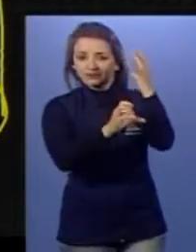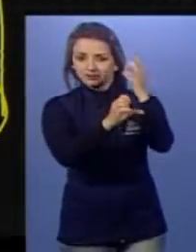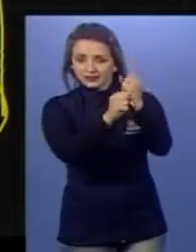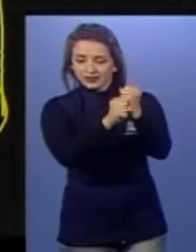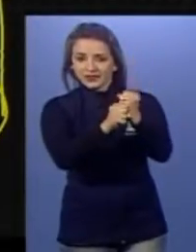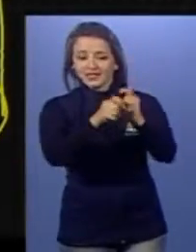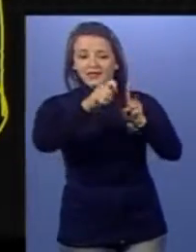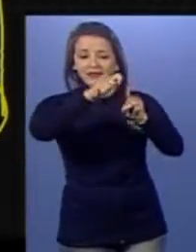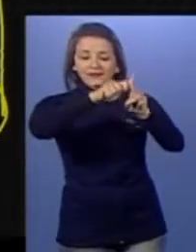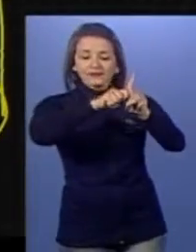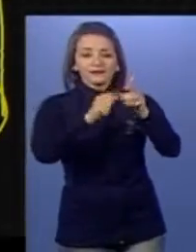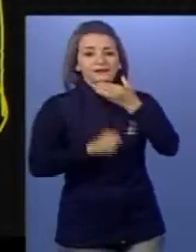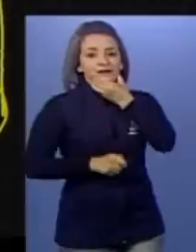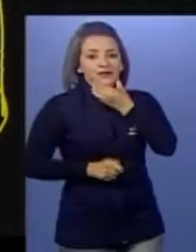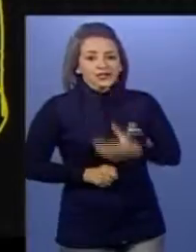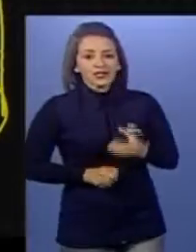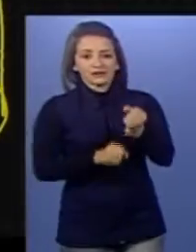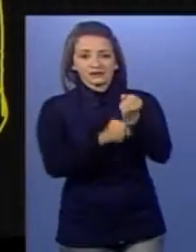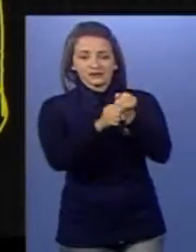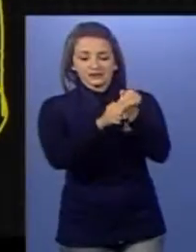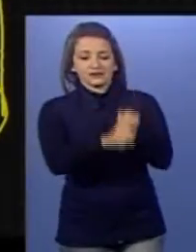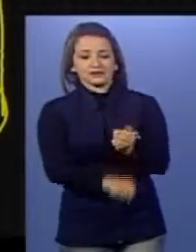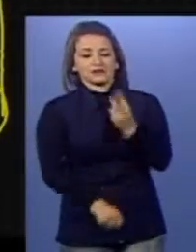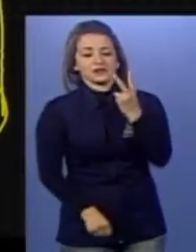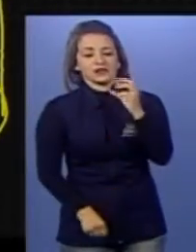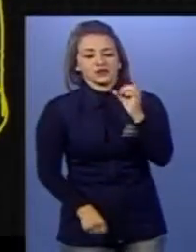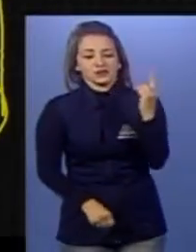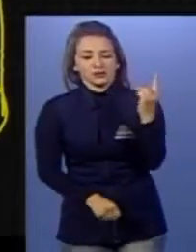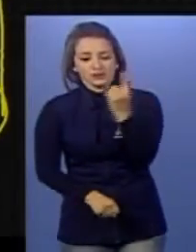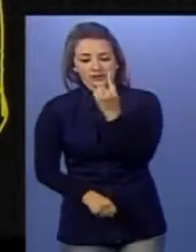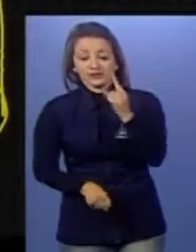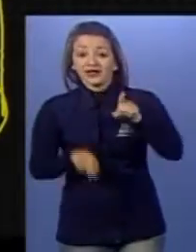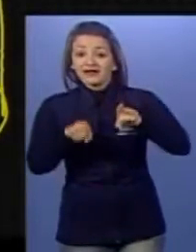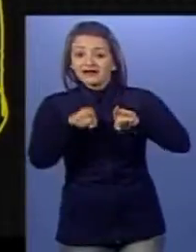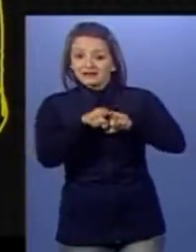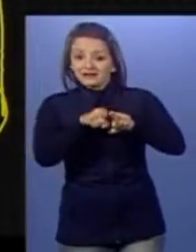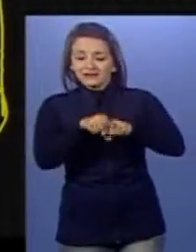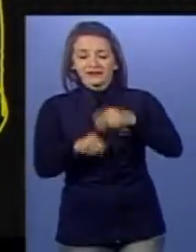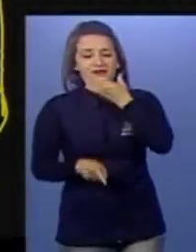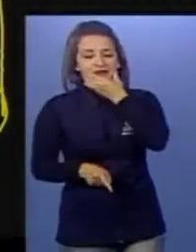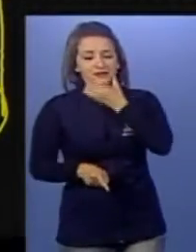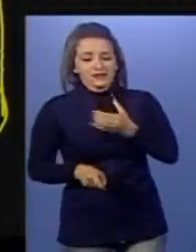dezembro de 2011 e 2012 em